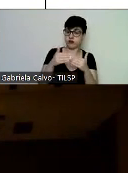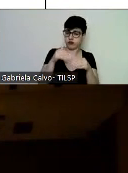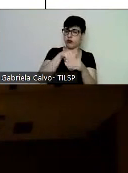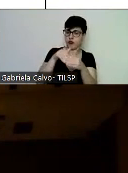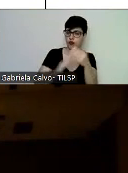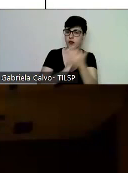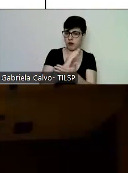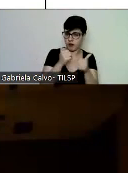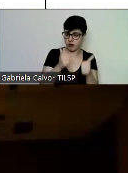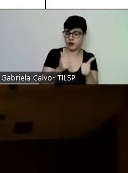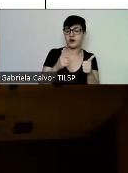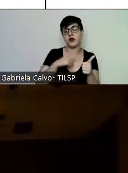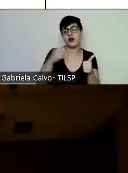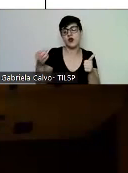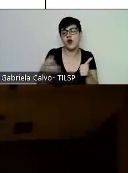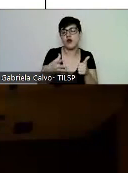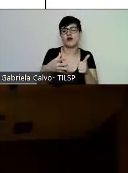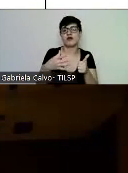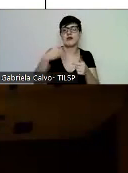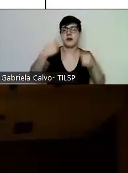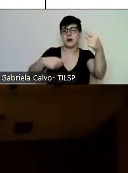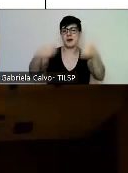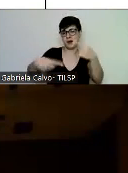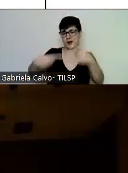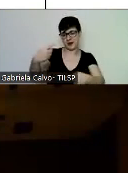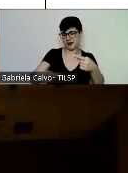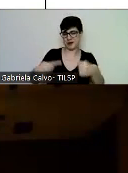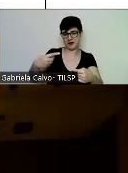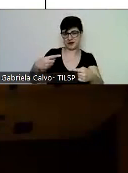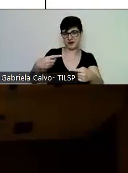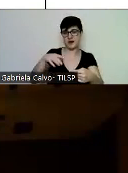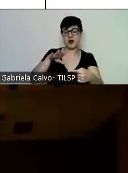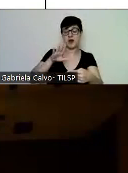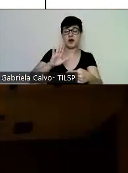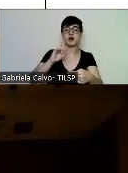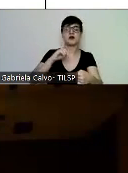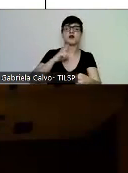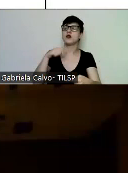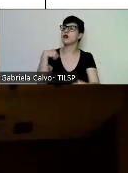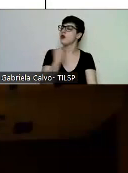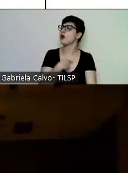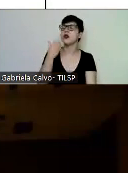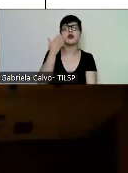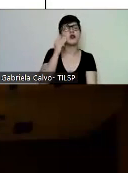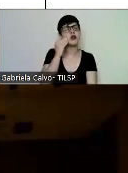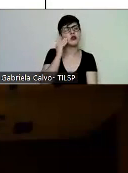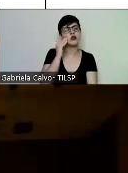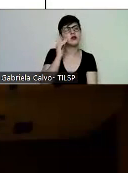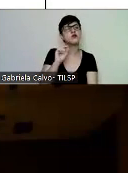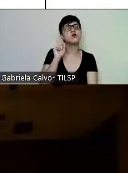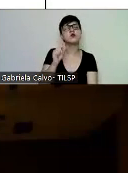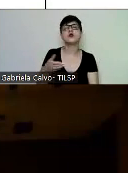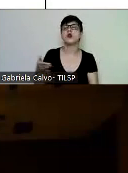perspectiva né de dentro do ico mas em direção ao que está acontecendo do lado de fora para entender quais são efetivamente os caminhos